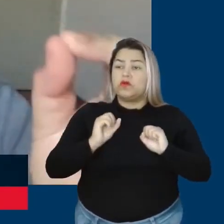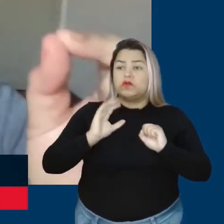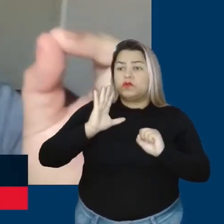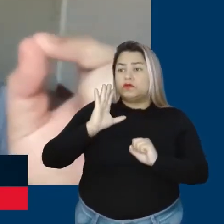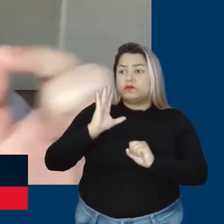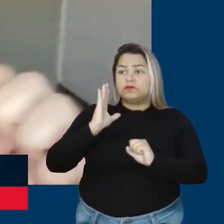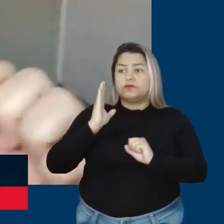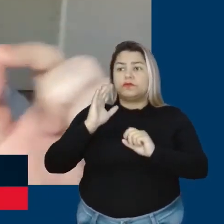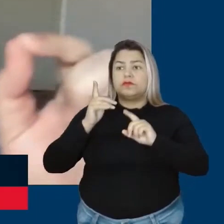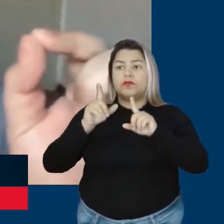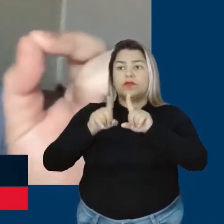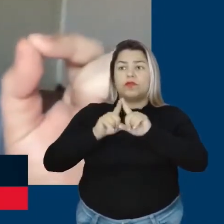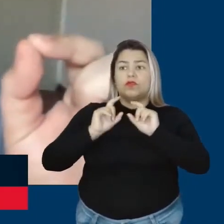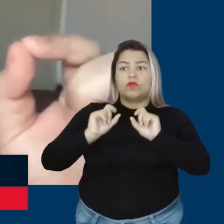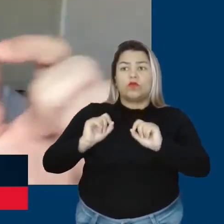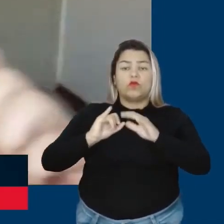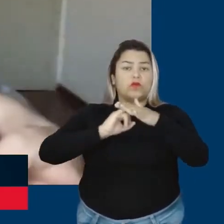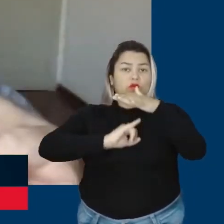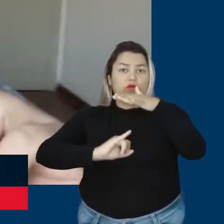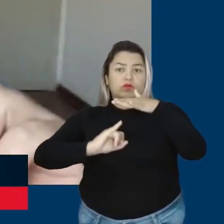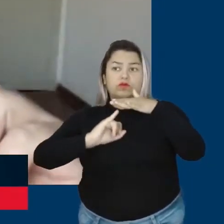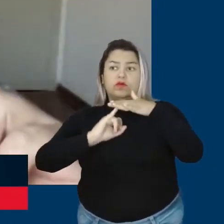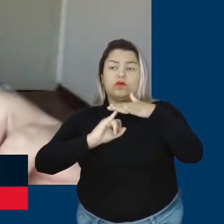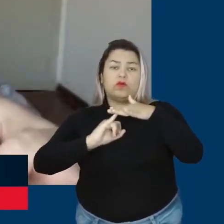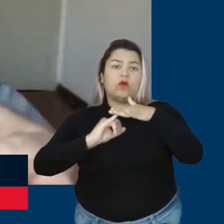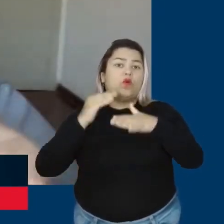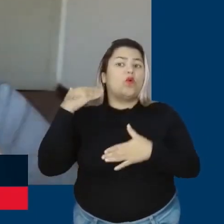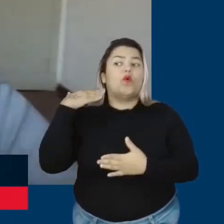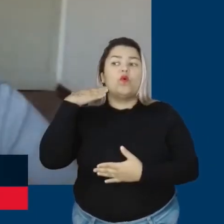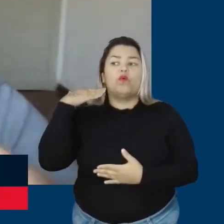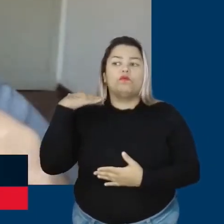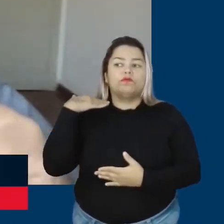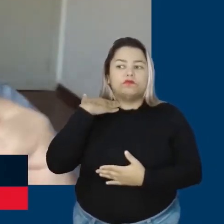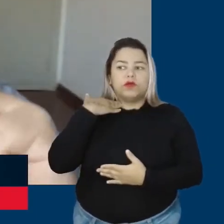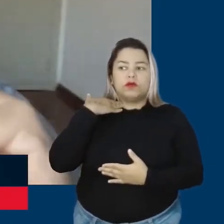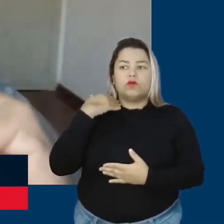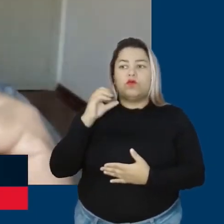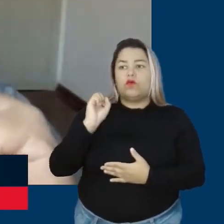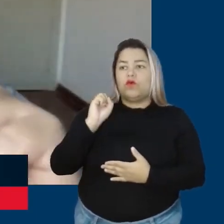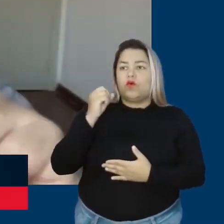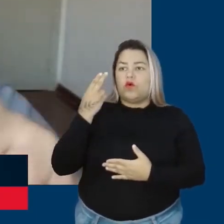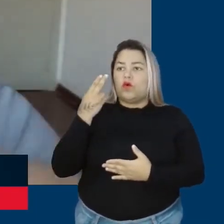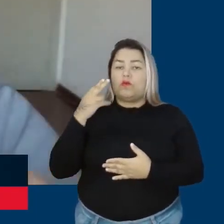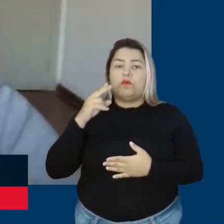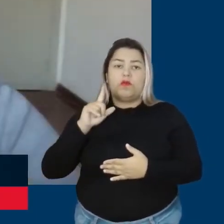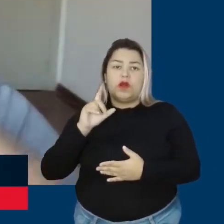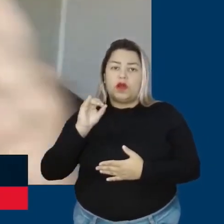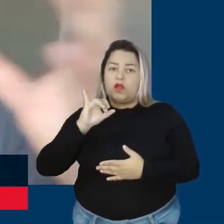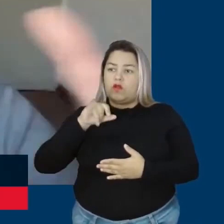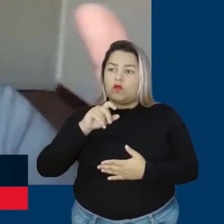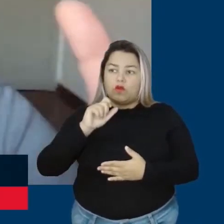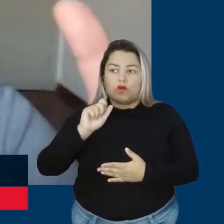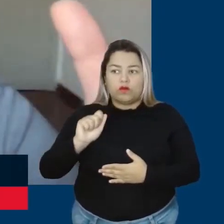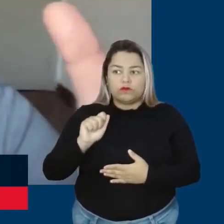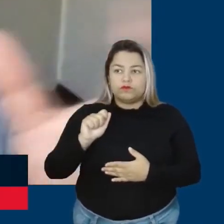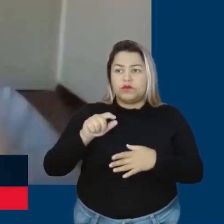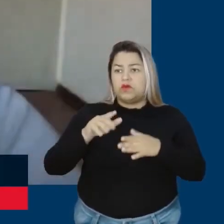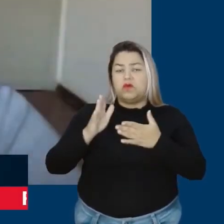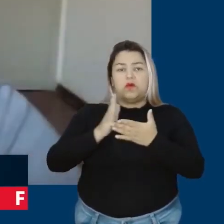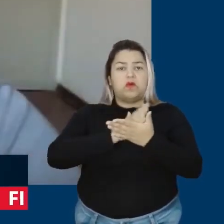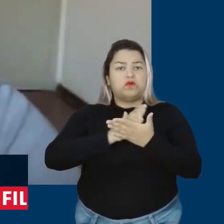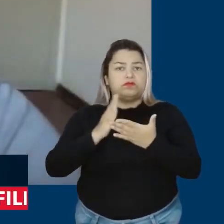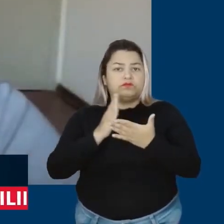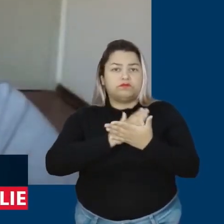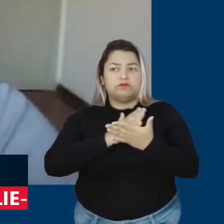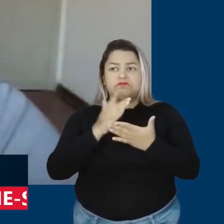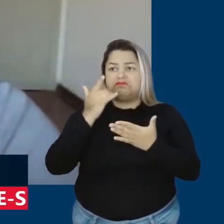que a pessoa tem com uma instituição, seja um banco, né, seja uma loja, seja algum outro tipo